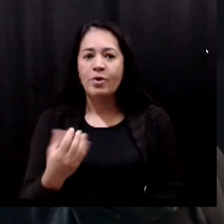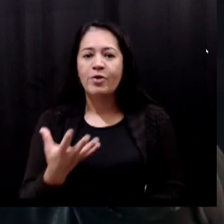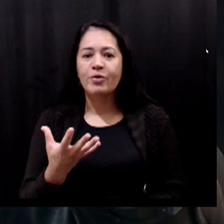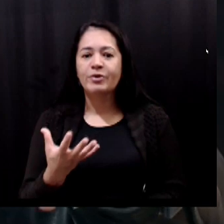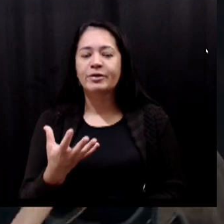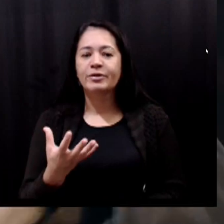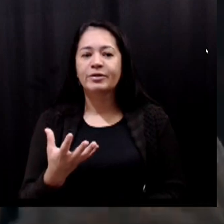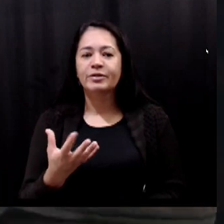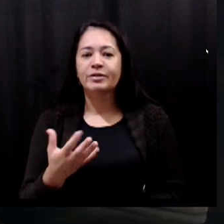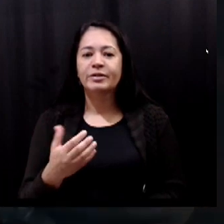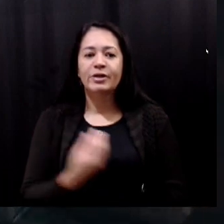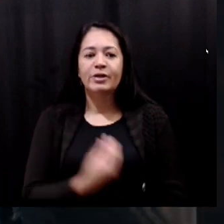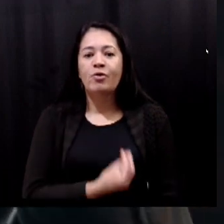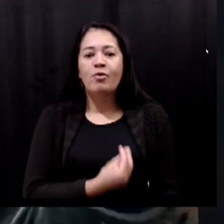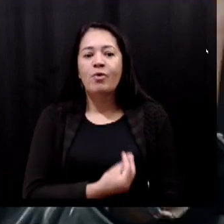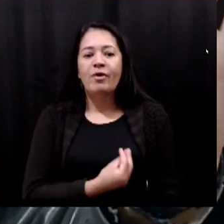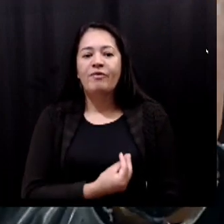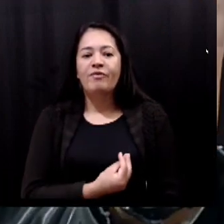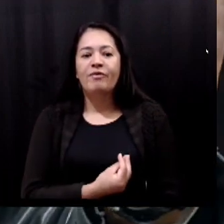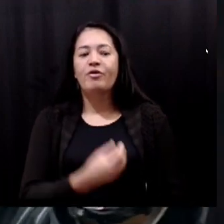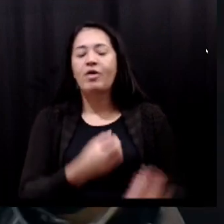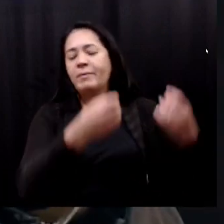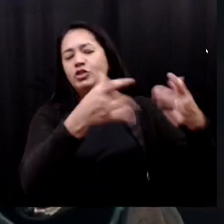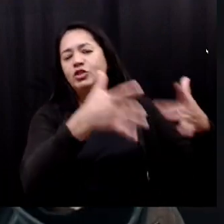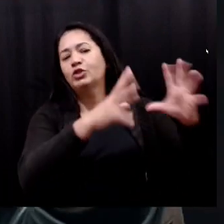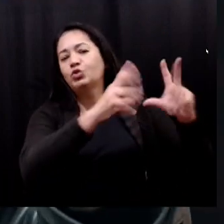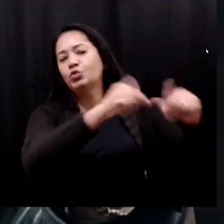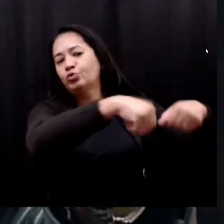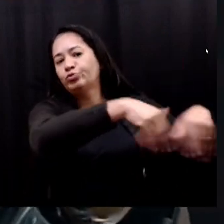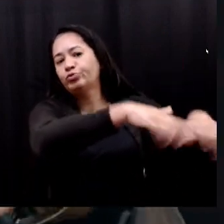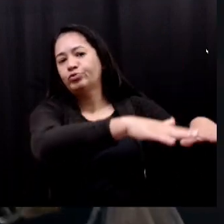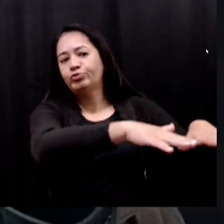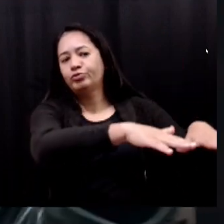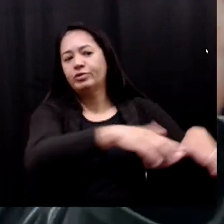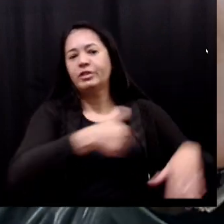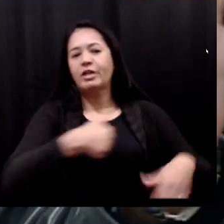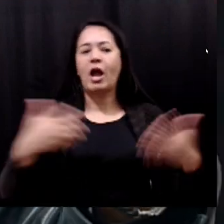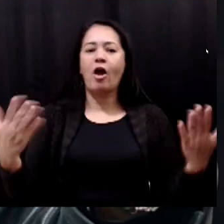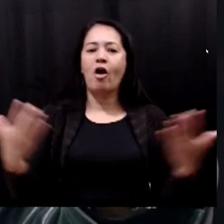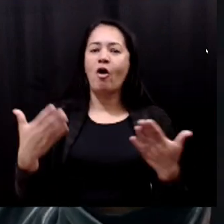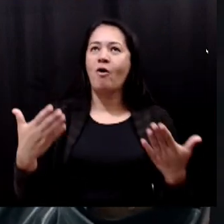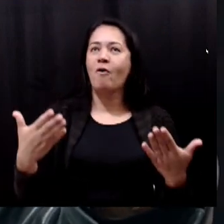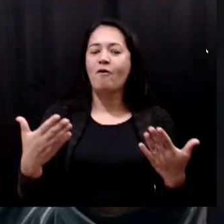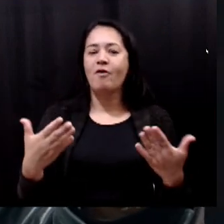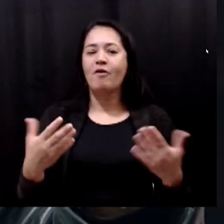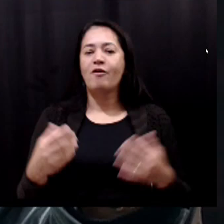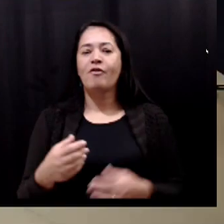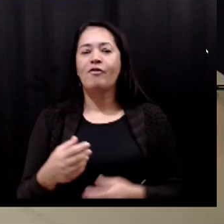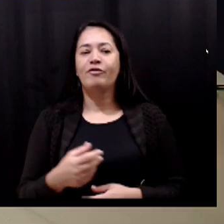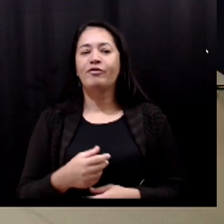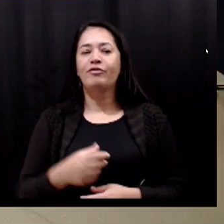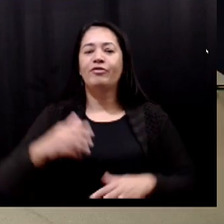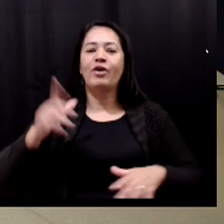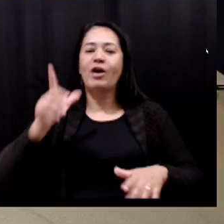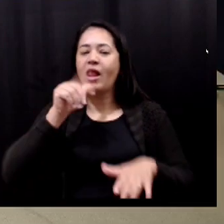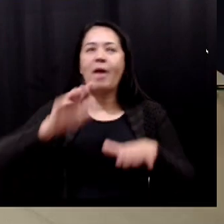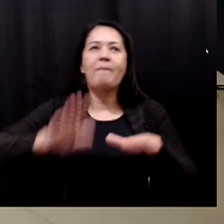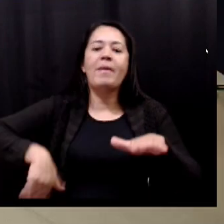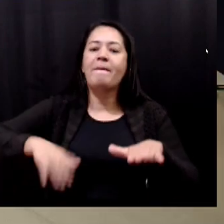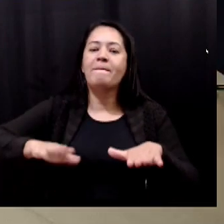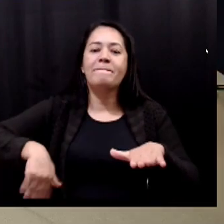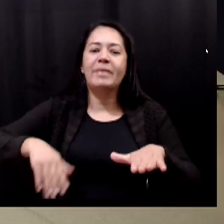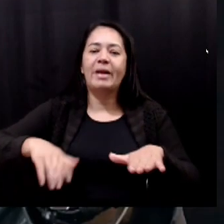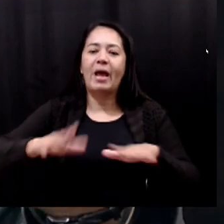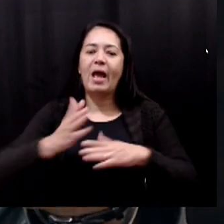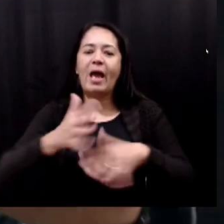vida, vou largar tudo isso daqui e vou vender picolé na praia, né? Sim, é o que mais a gente Né? ouve por